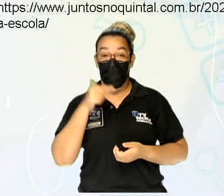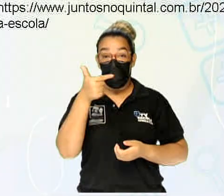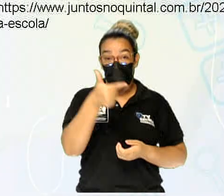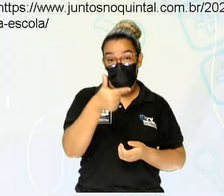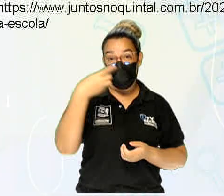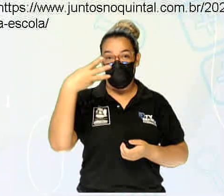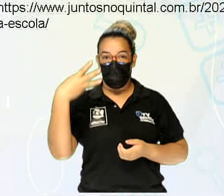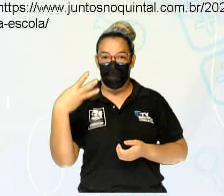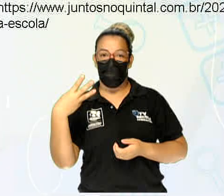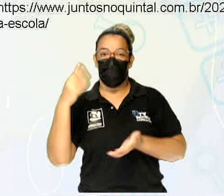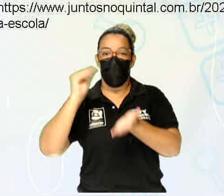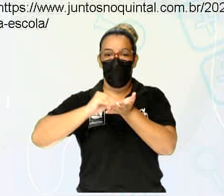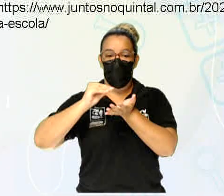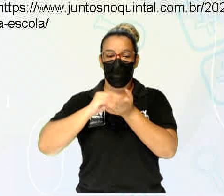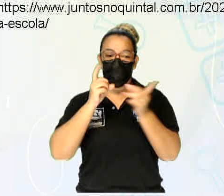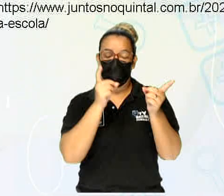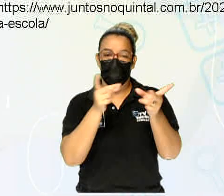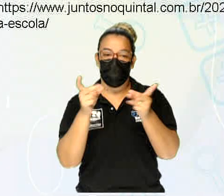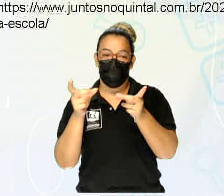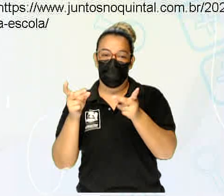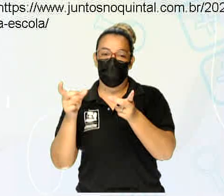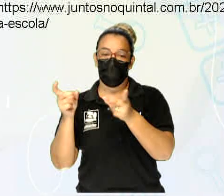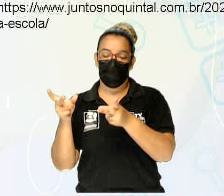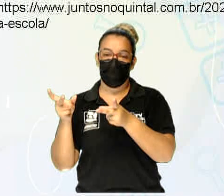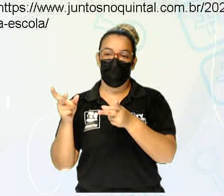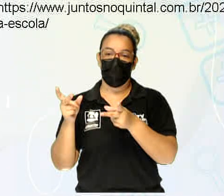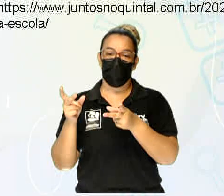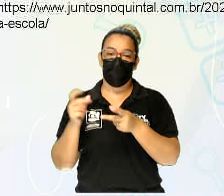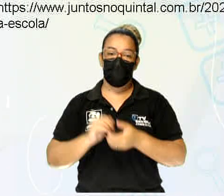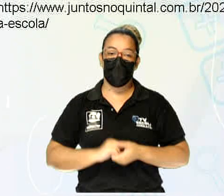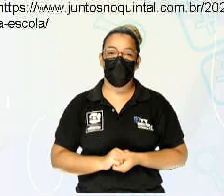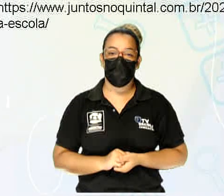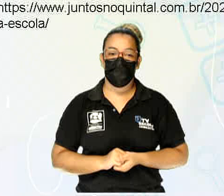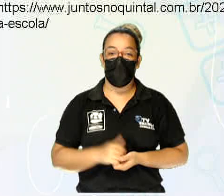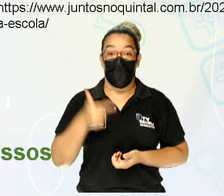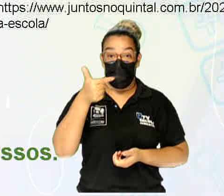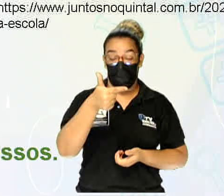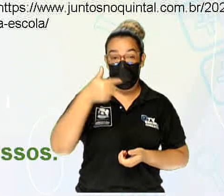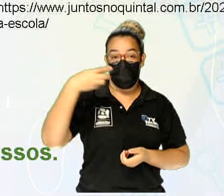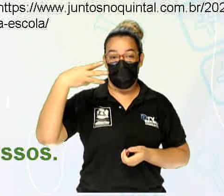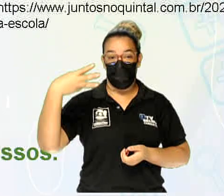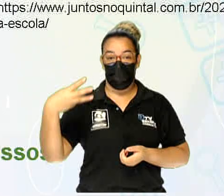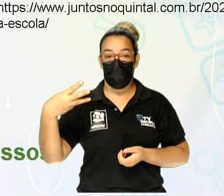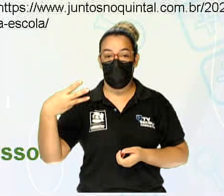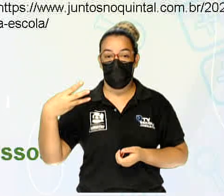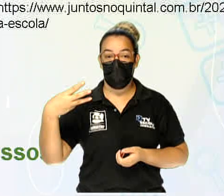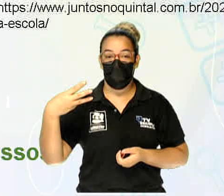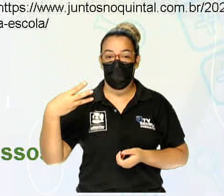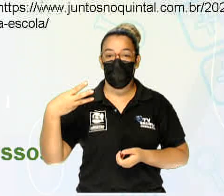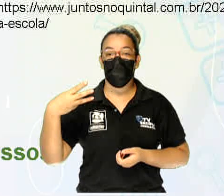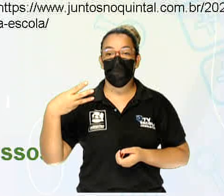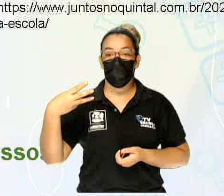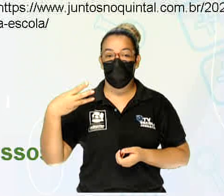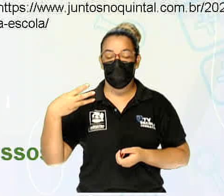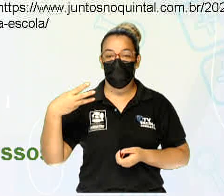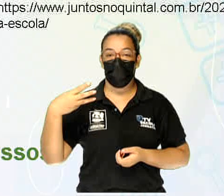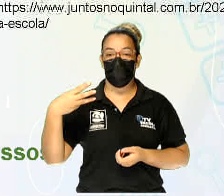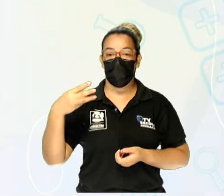Então, o resultado dessa subtração são, né, 23 ingressos que ficaram ainda para